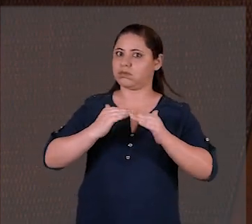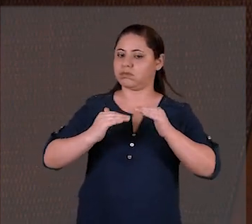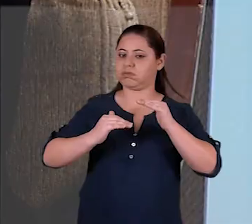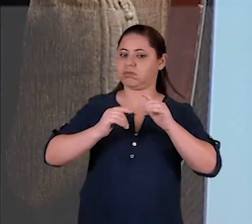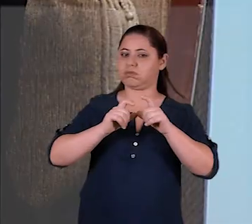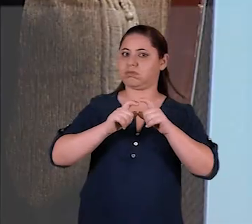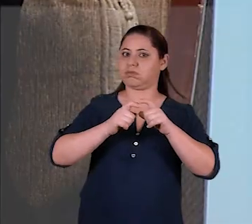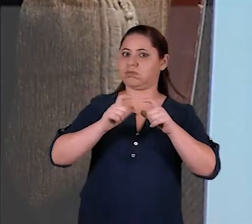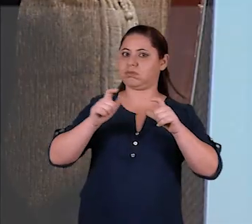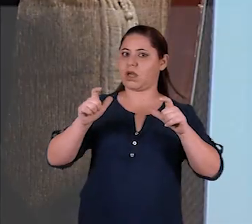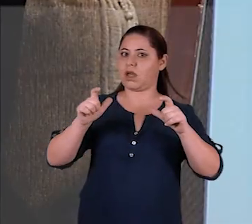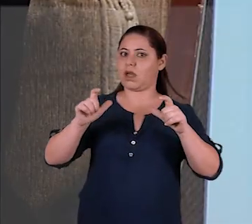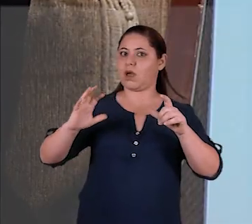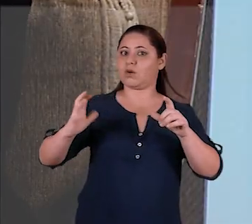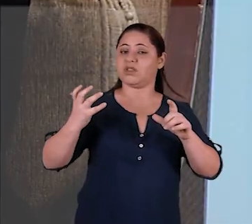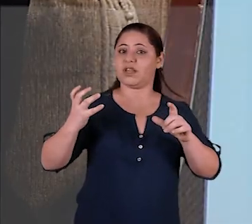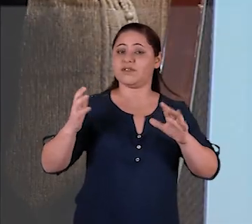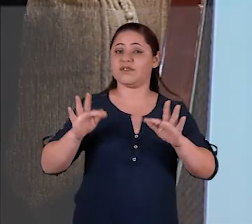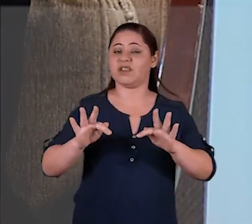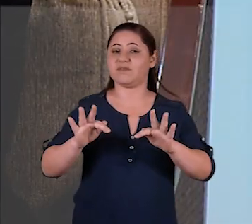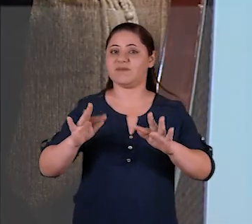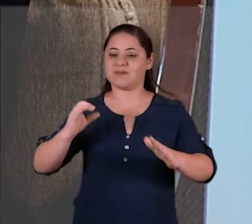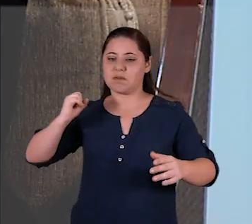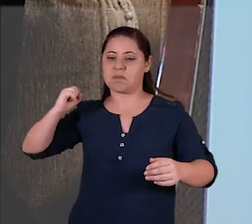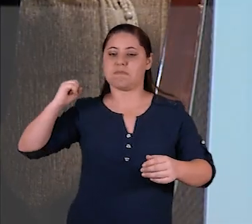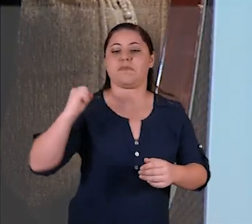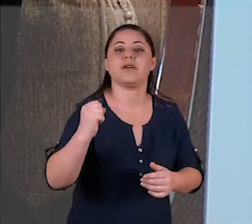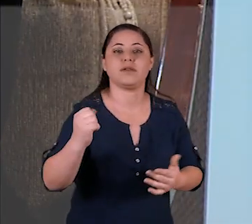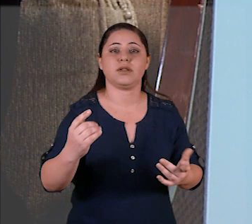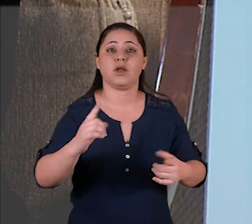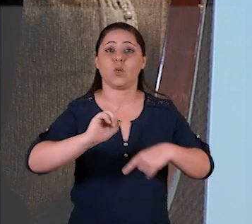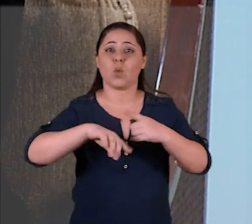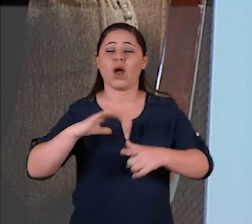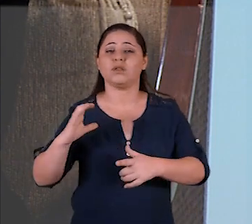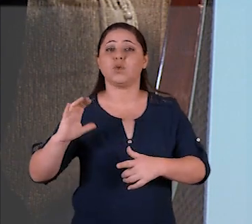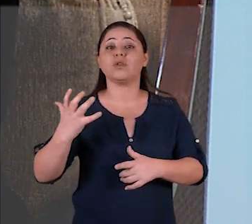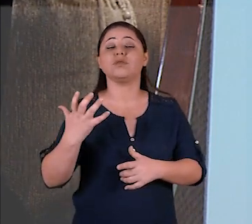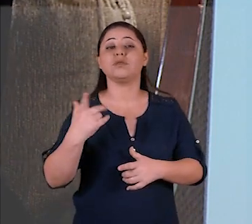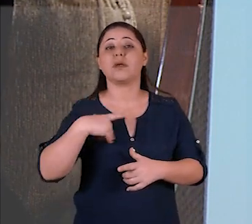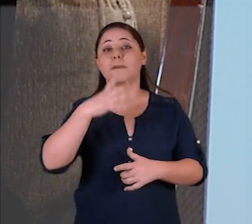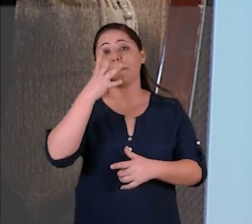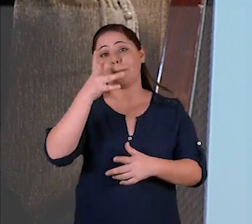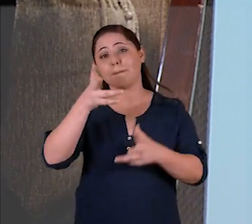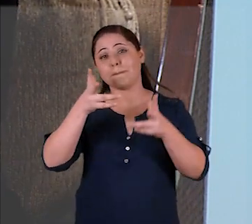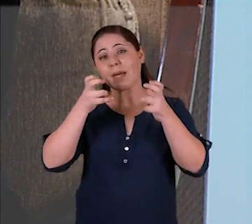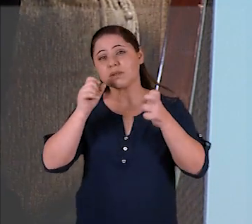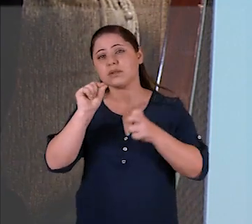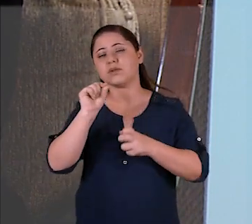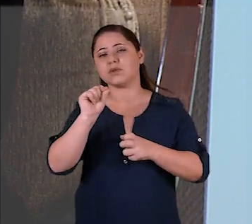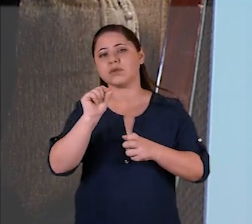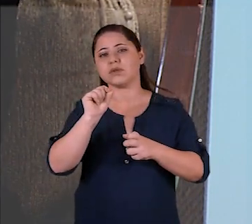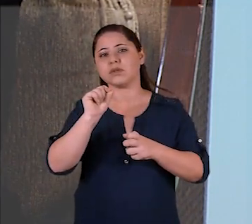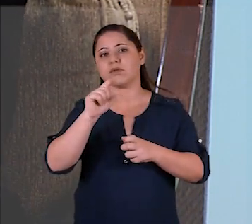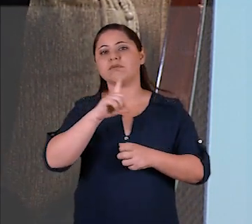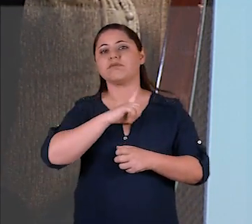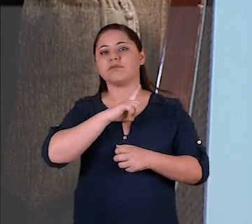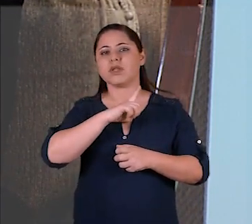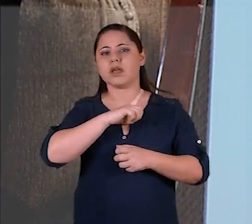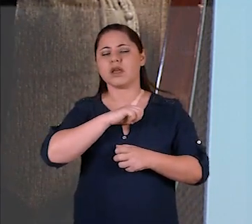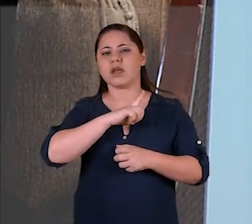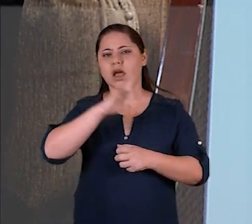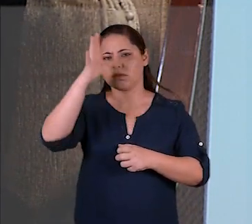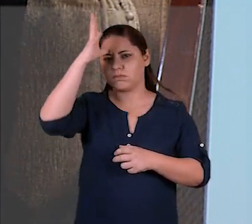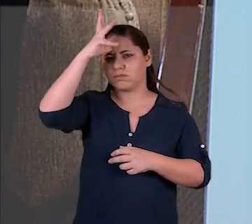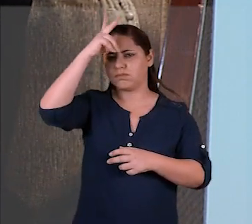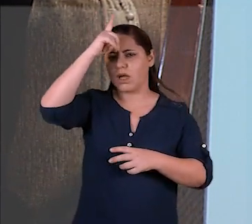escalada e chega no feminicídio. Em regra é isso, né? Quando que ele acontece? O que a gente percebe? Quando há a decisão da